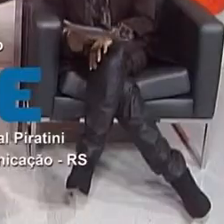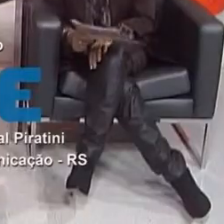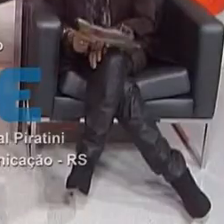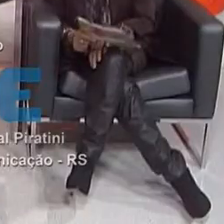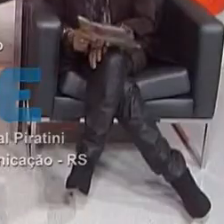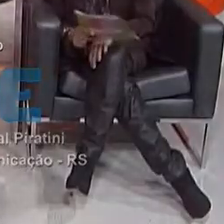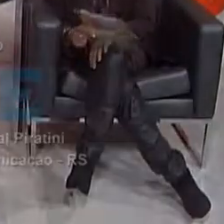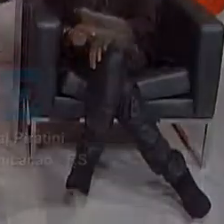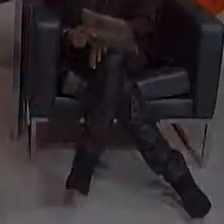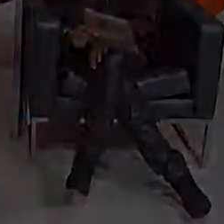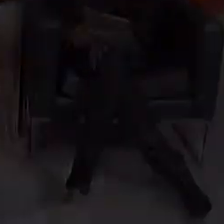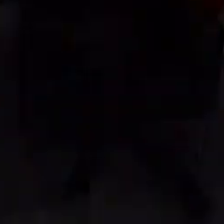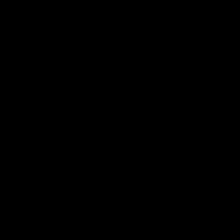l Y